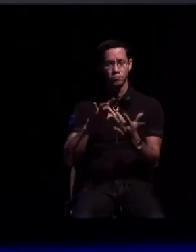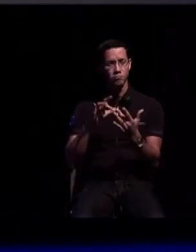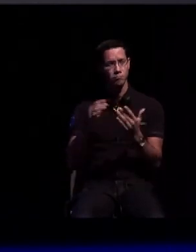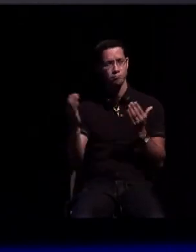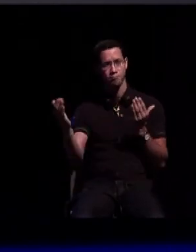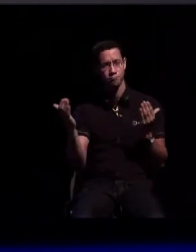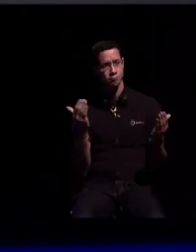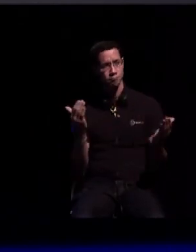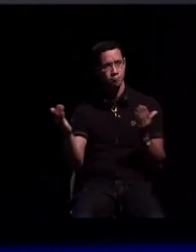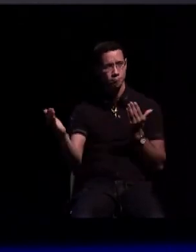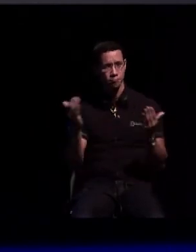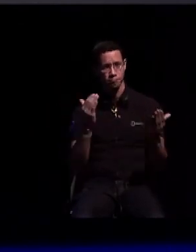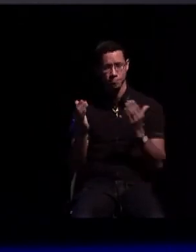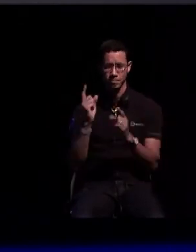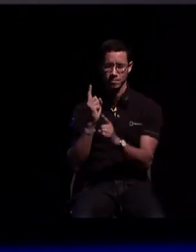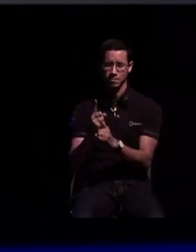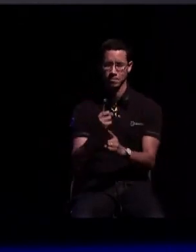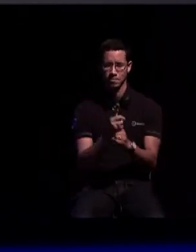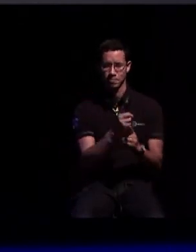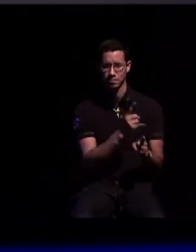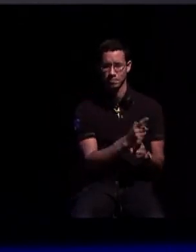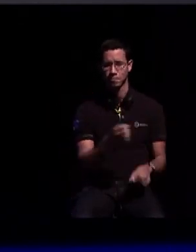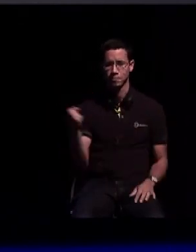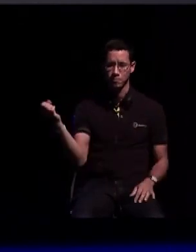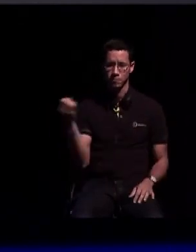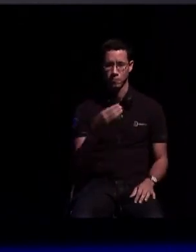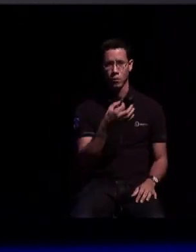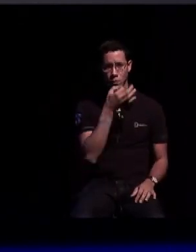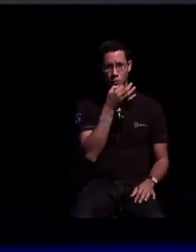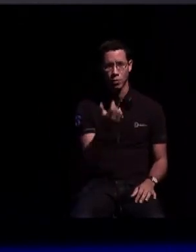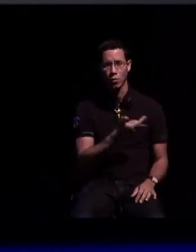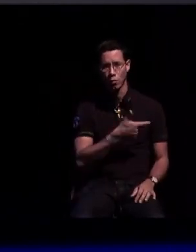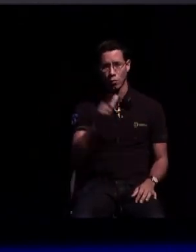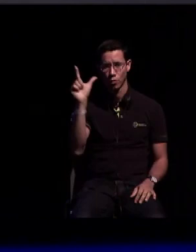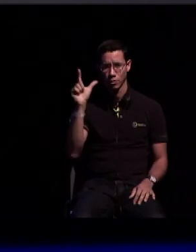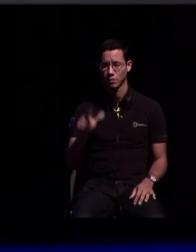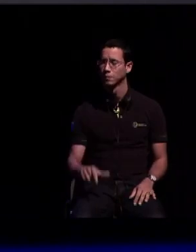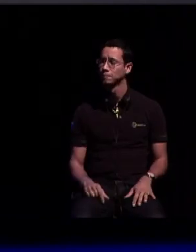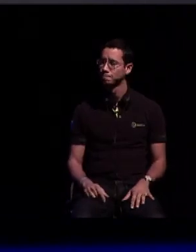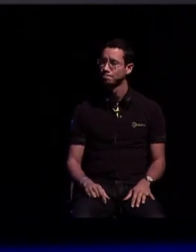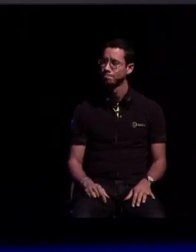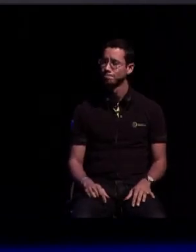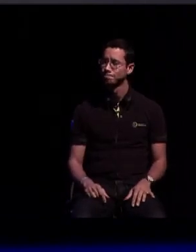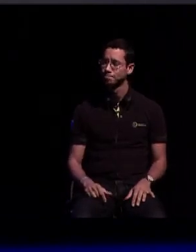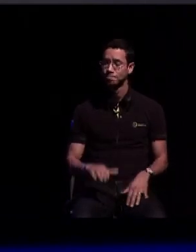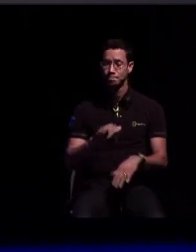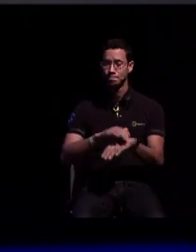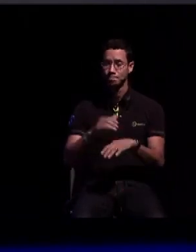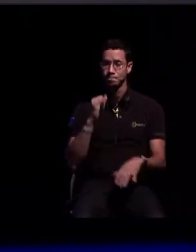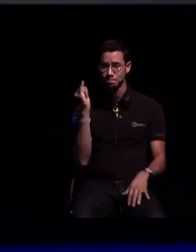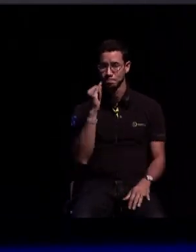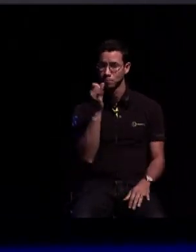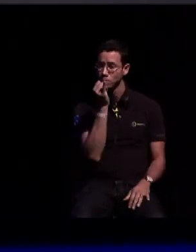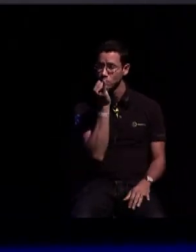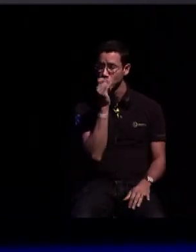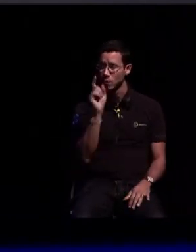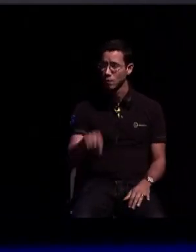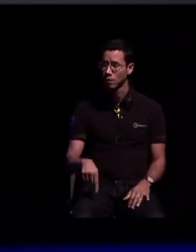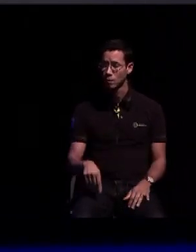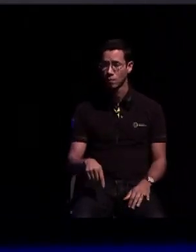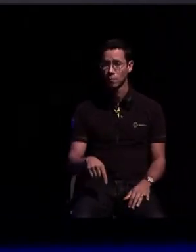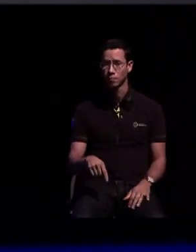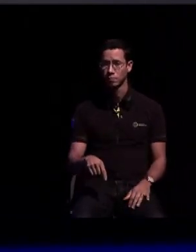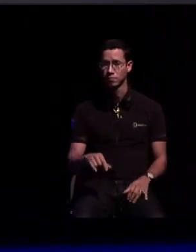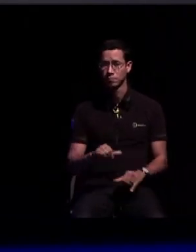comparação, você passa a ter uma outra opinião. Por exemplo, uma coisa para mim muito importante nisso é o papel da